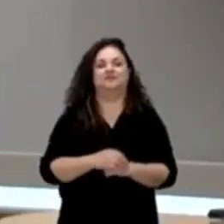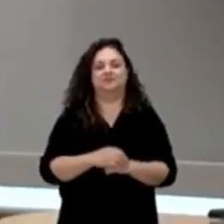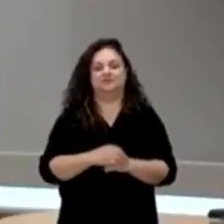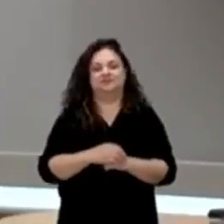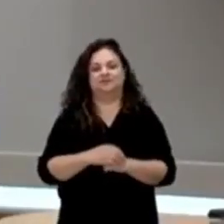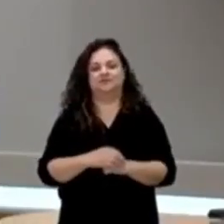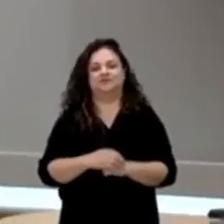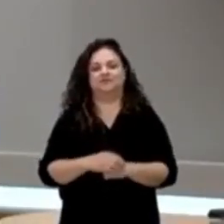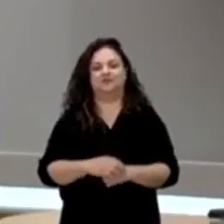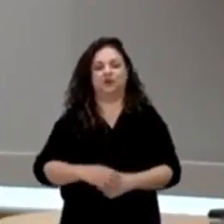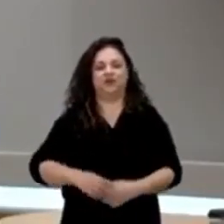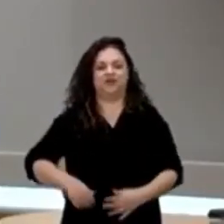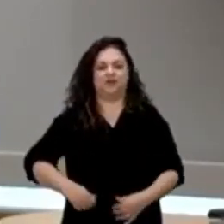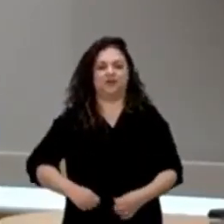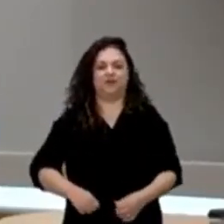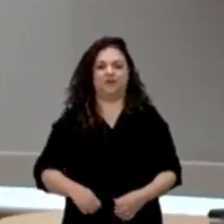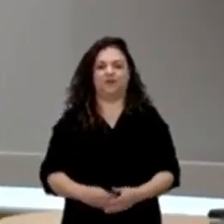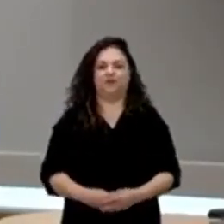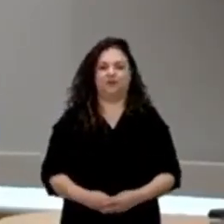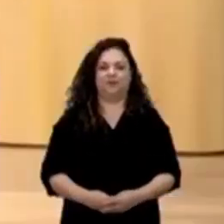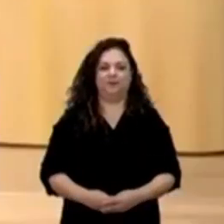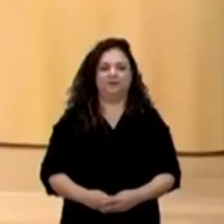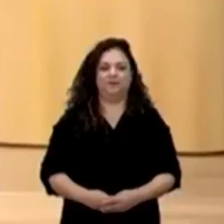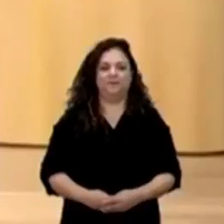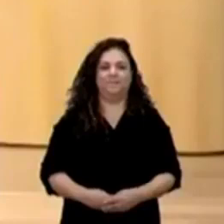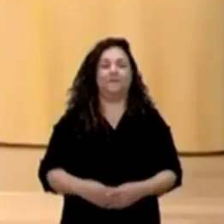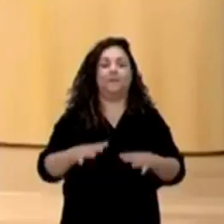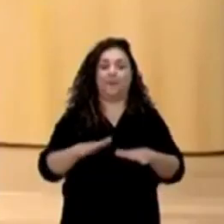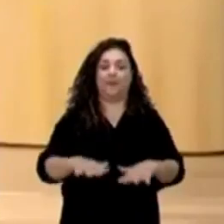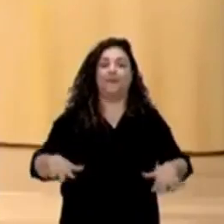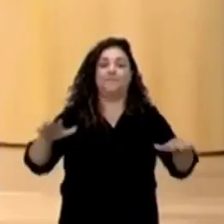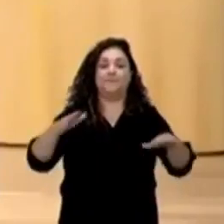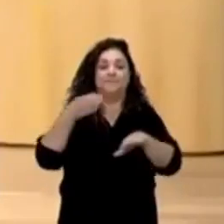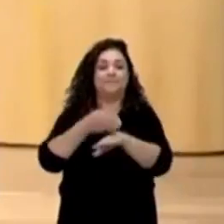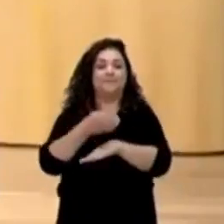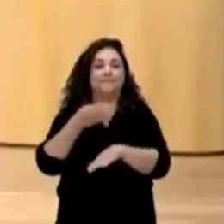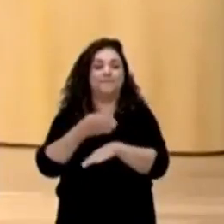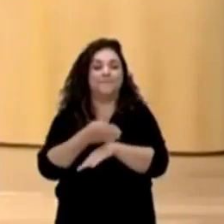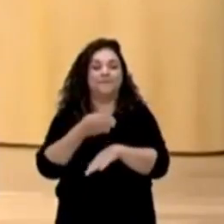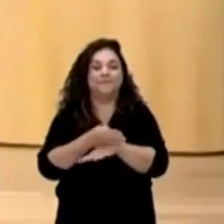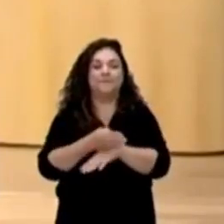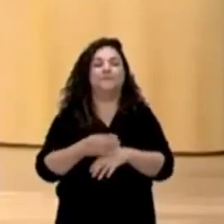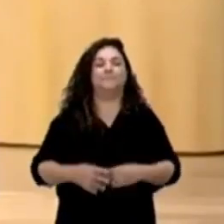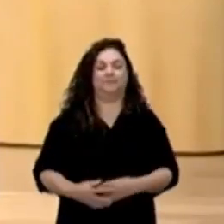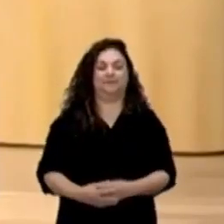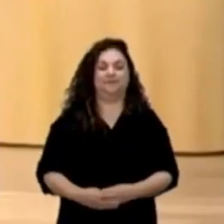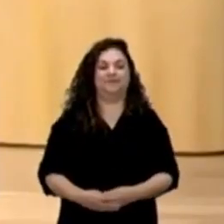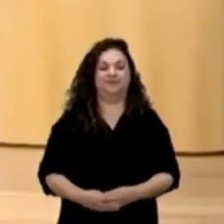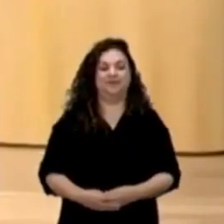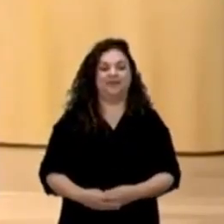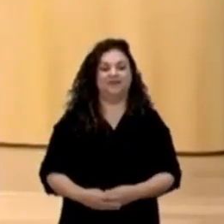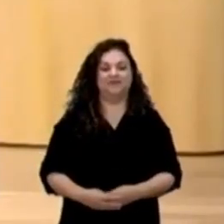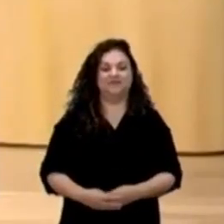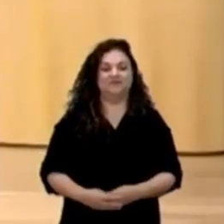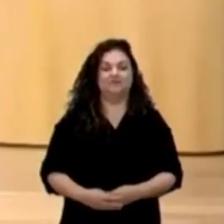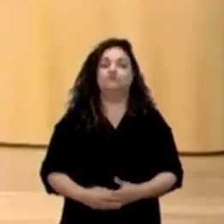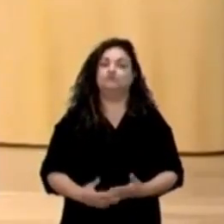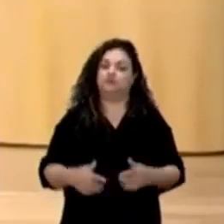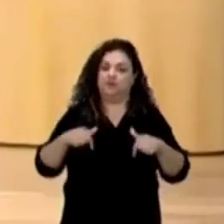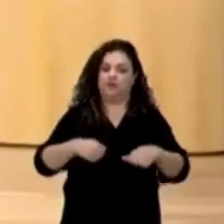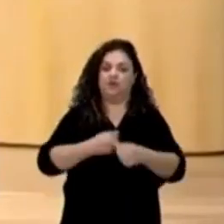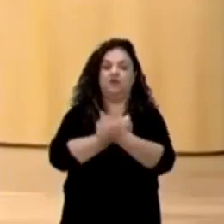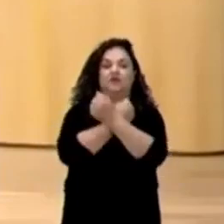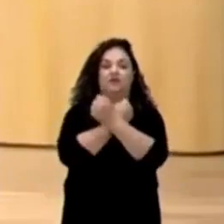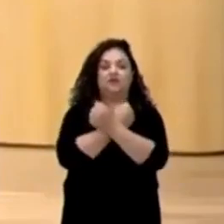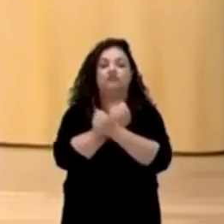Mídias. E todo mundo é agente secreto desses 327? Olha, a Jornada X tem uma coisa bem assim, que